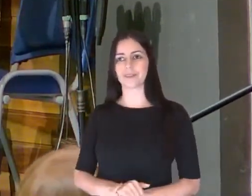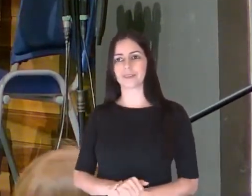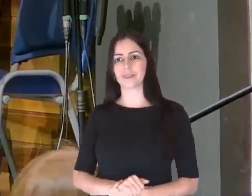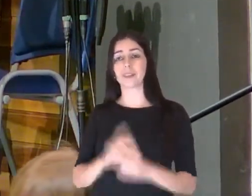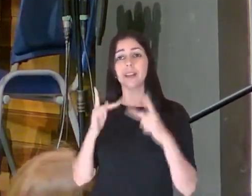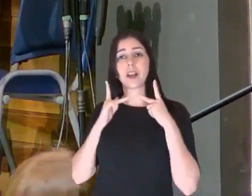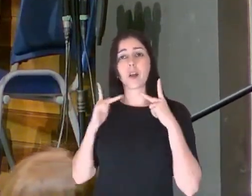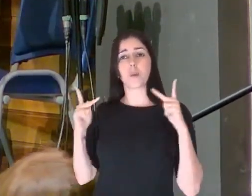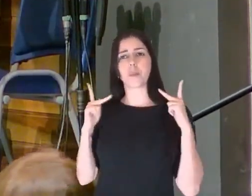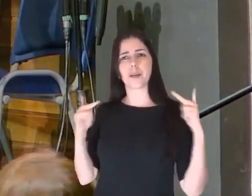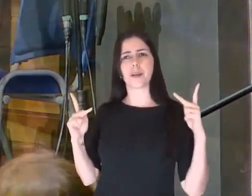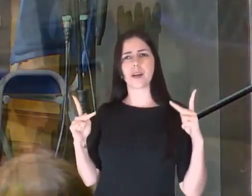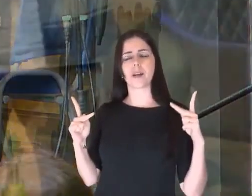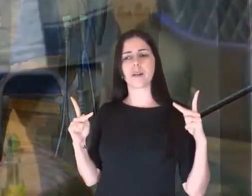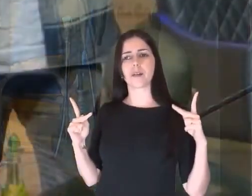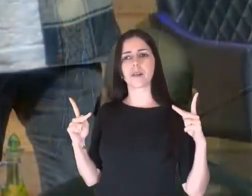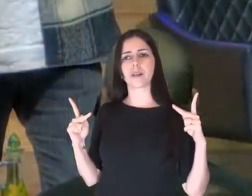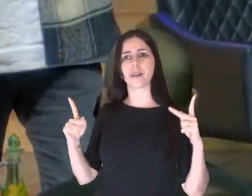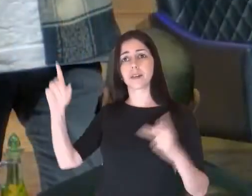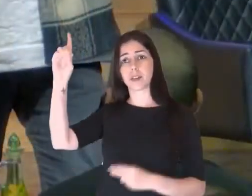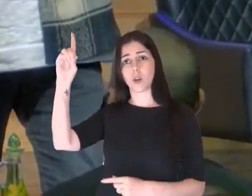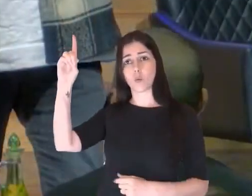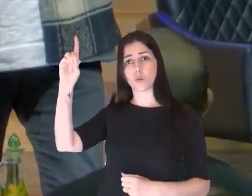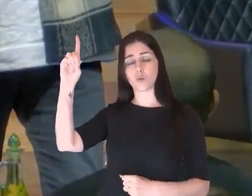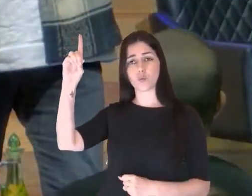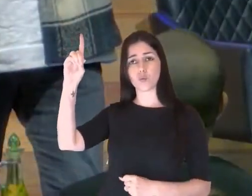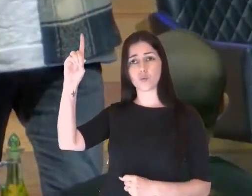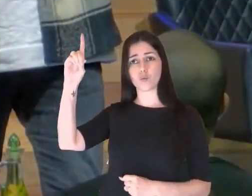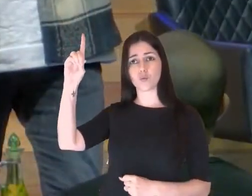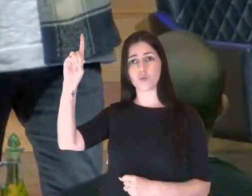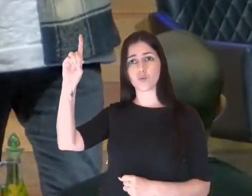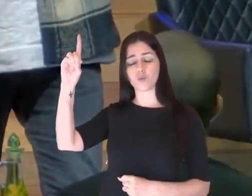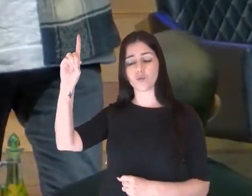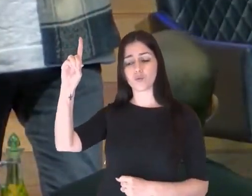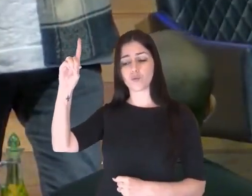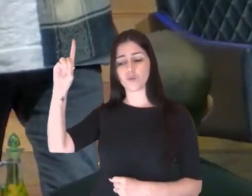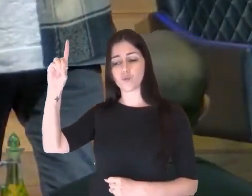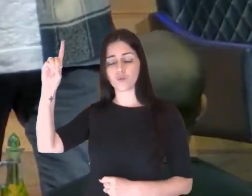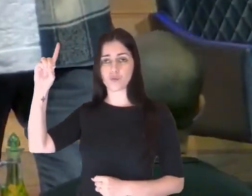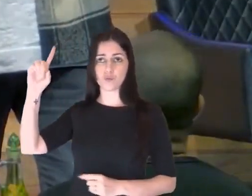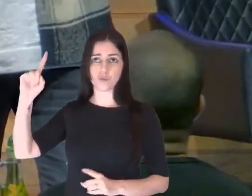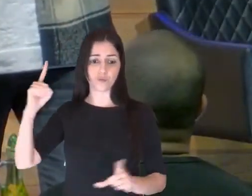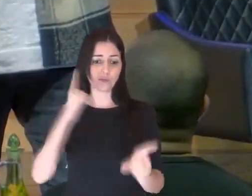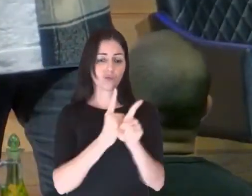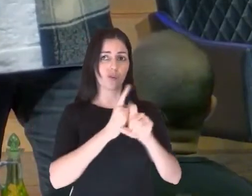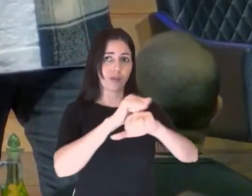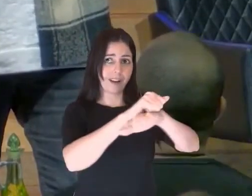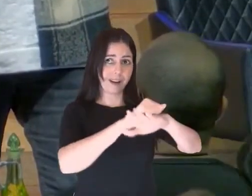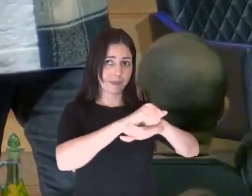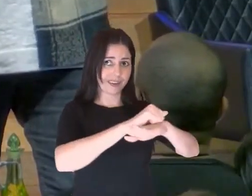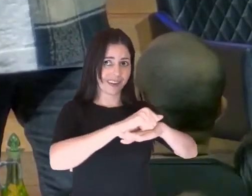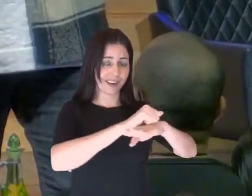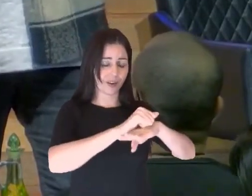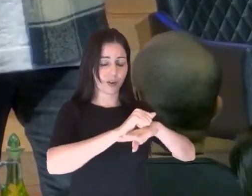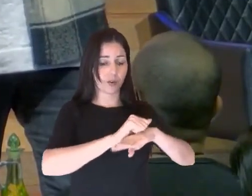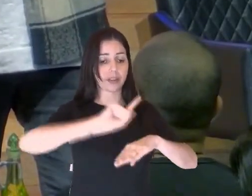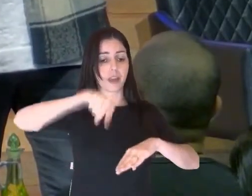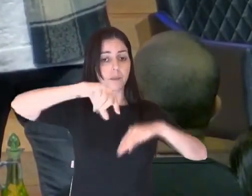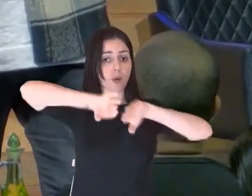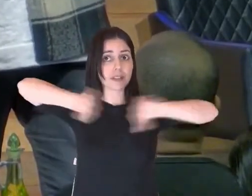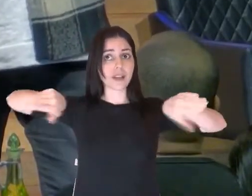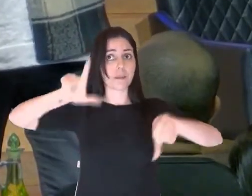eu preguei quando Deus chegou para Abrão, em Gênesis 13, depois que Ló havia se